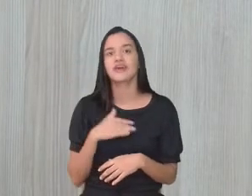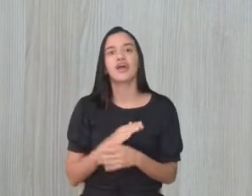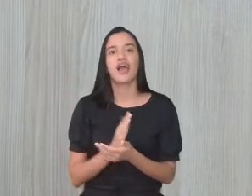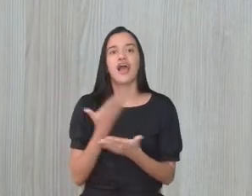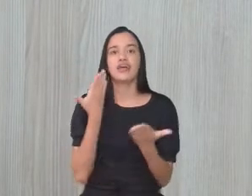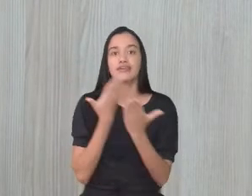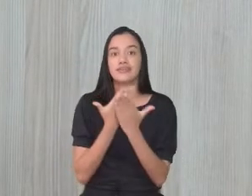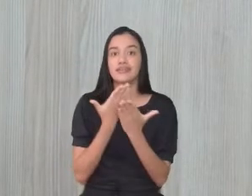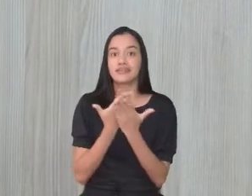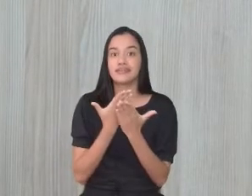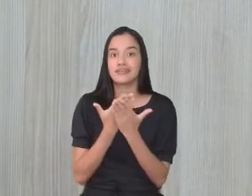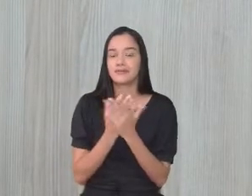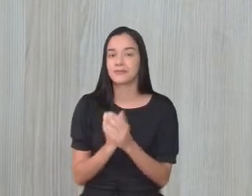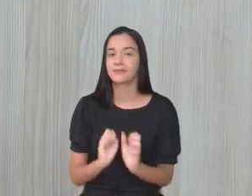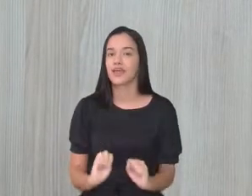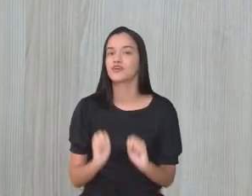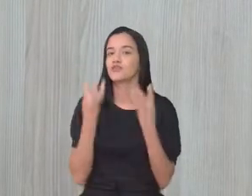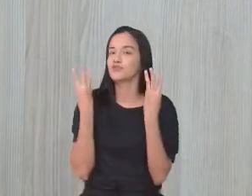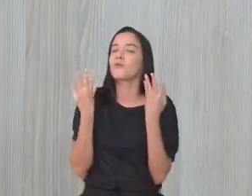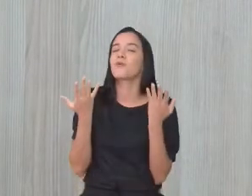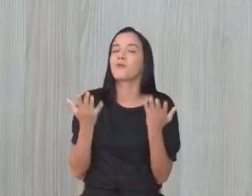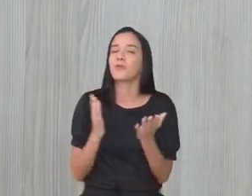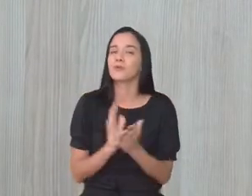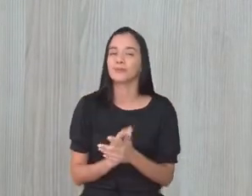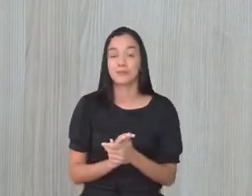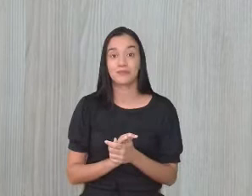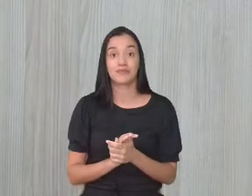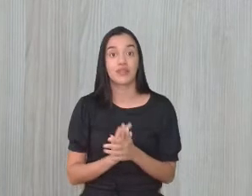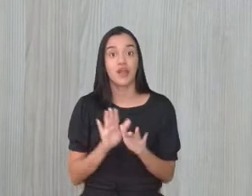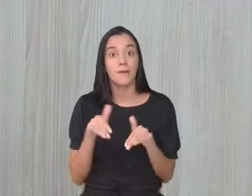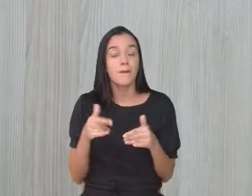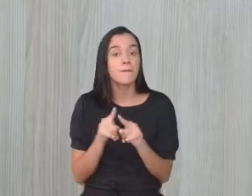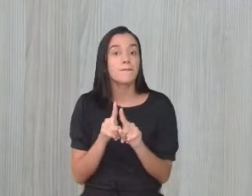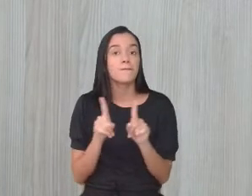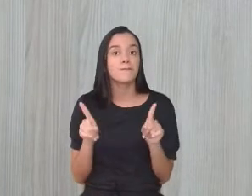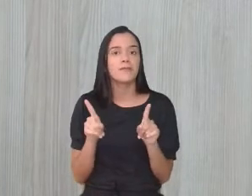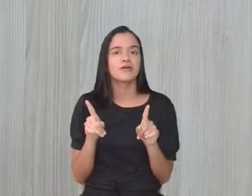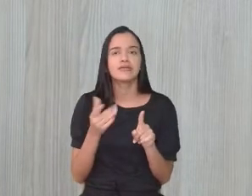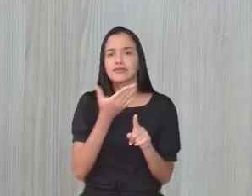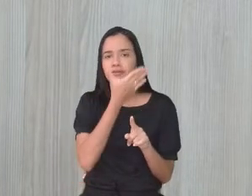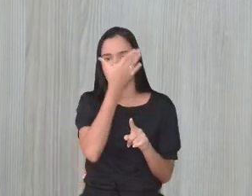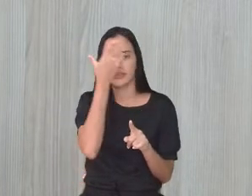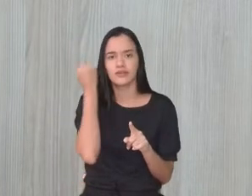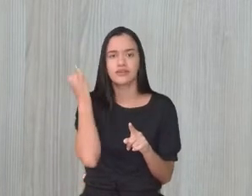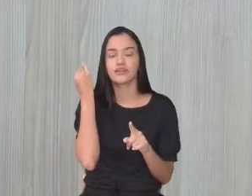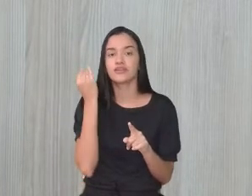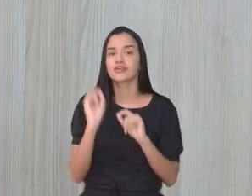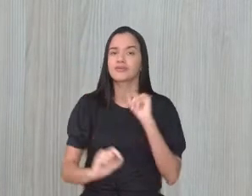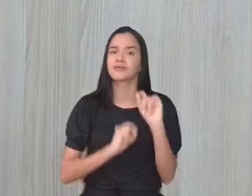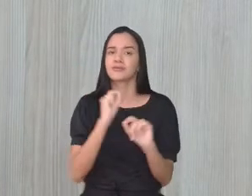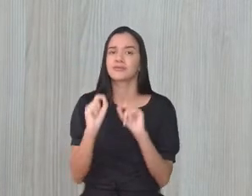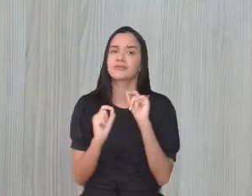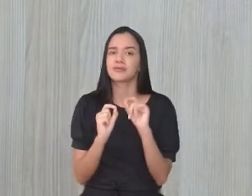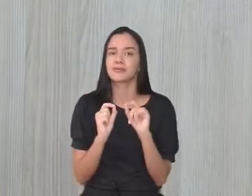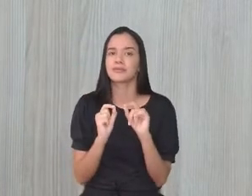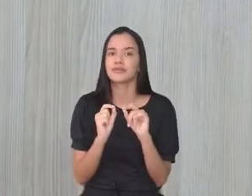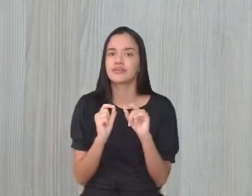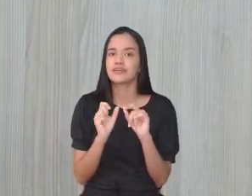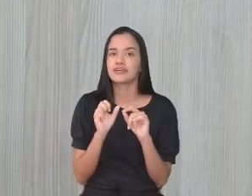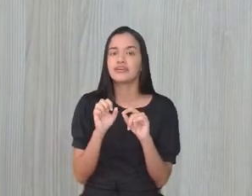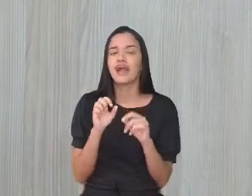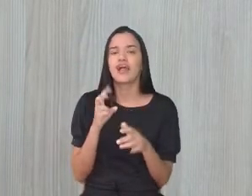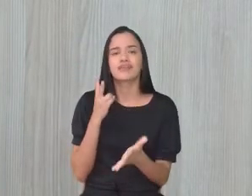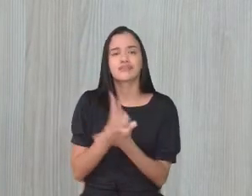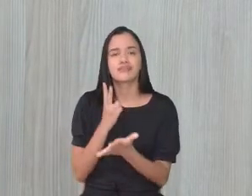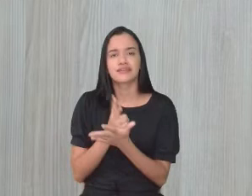aula é show. As aulas de Pedro sempre é show. Mas não esqueça que sempre